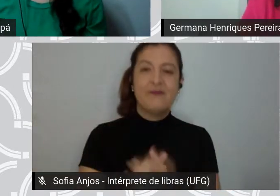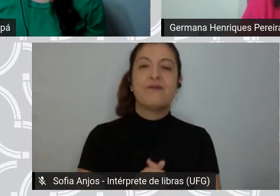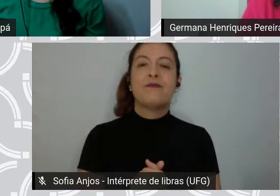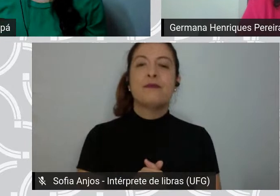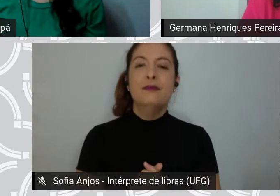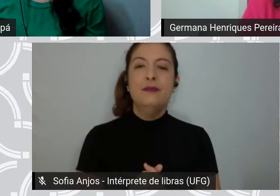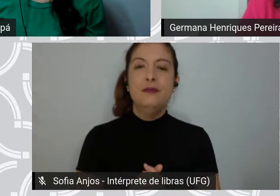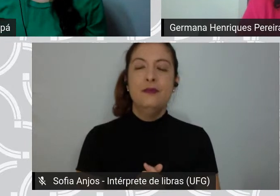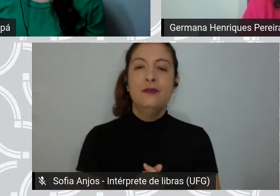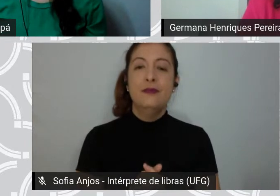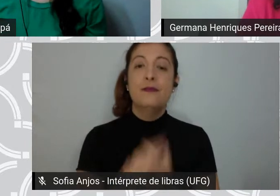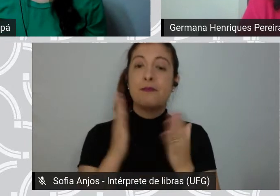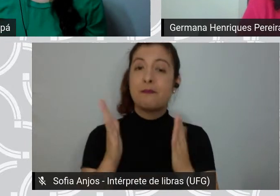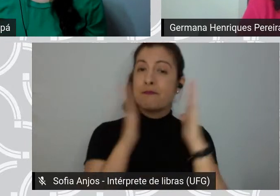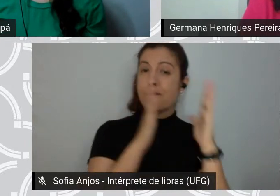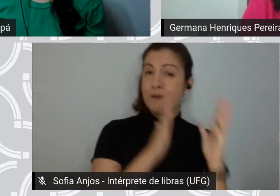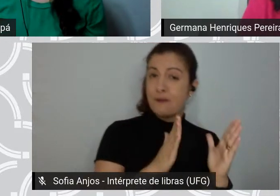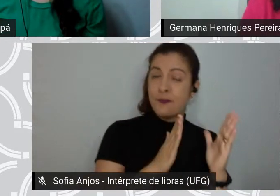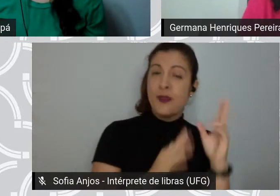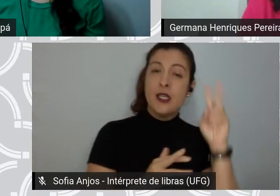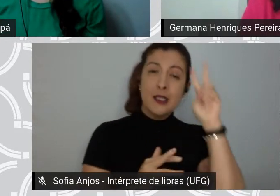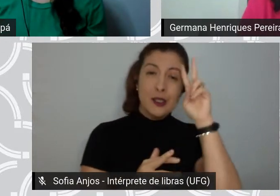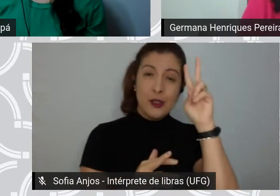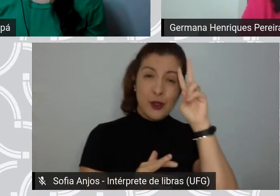da história da tradução